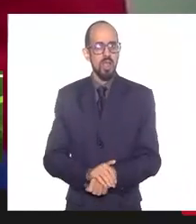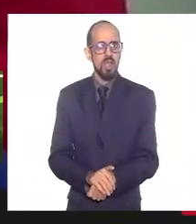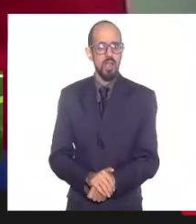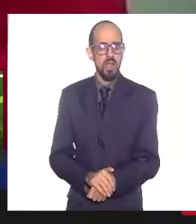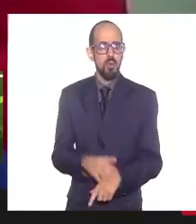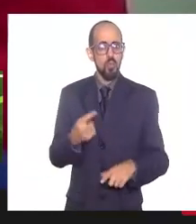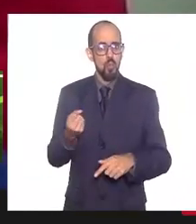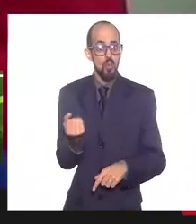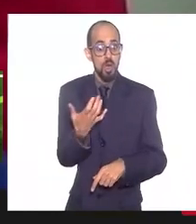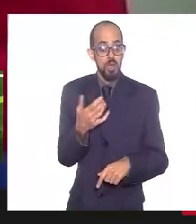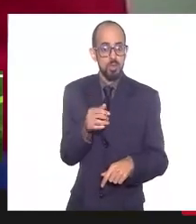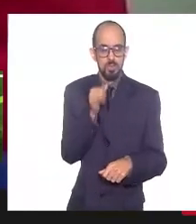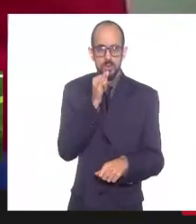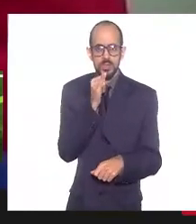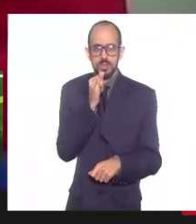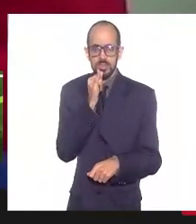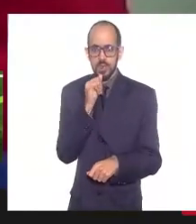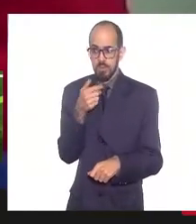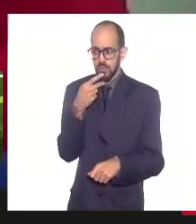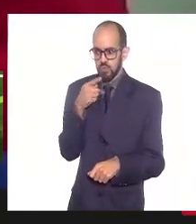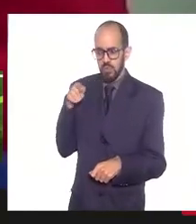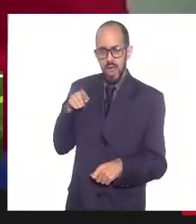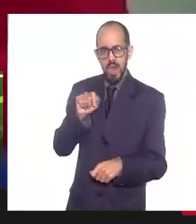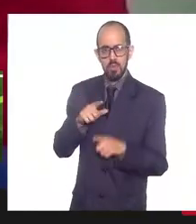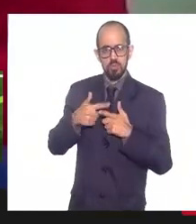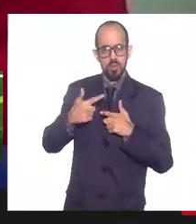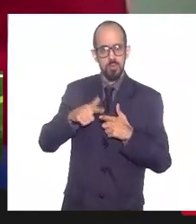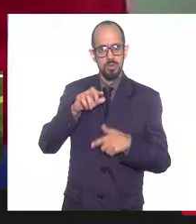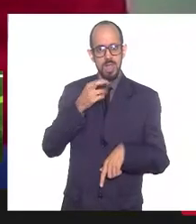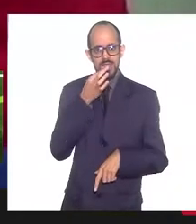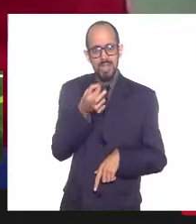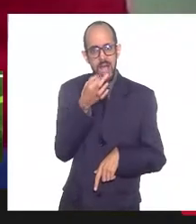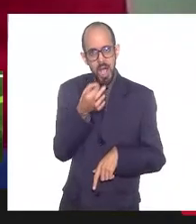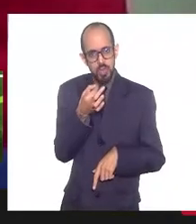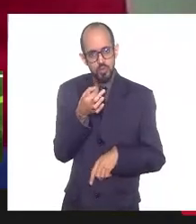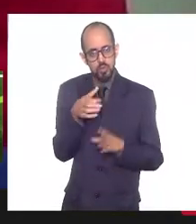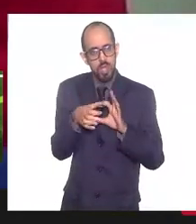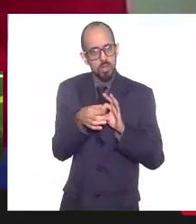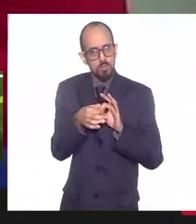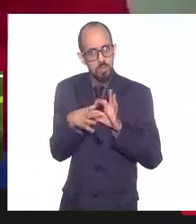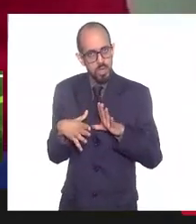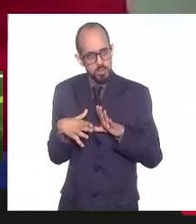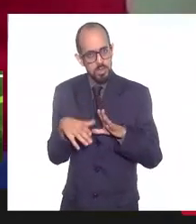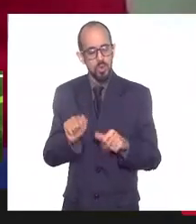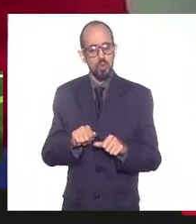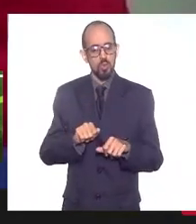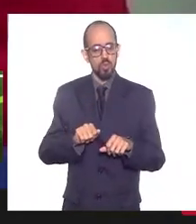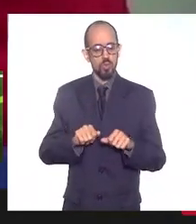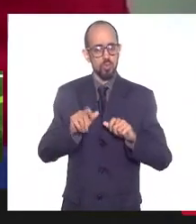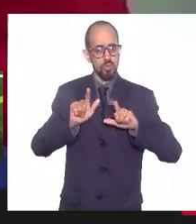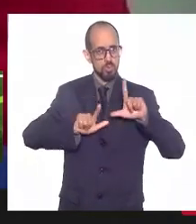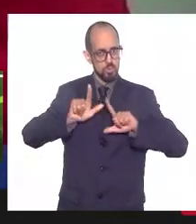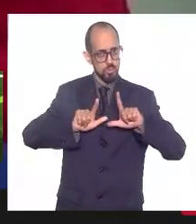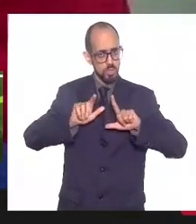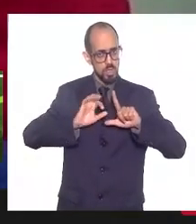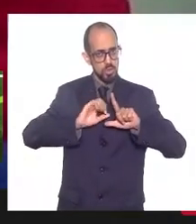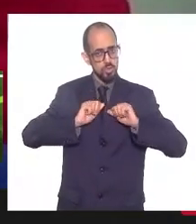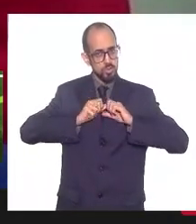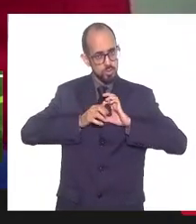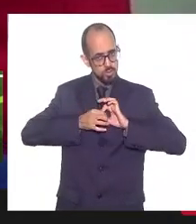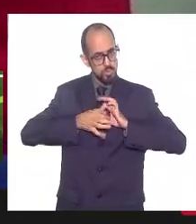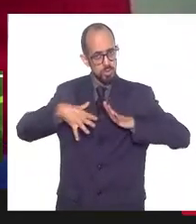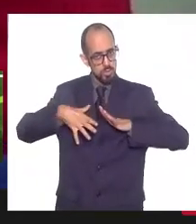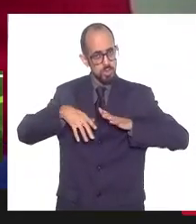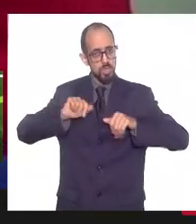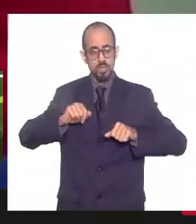aqui muito bem sobre a questão das rádios, né, da concessão dos meios de comunicação, isso